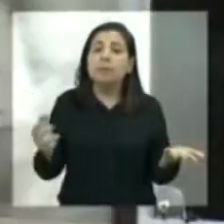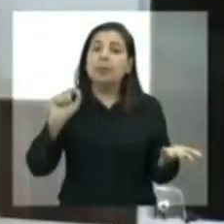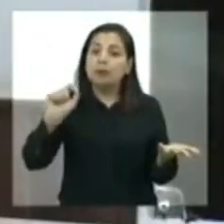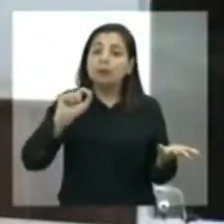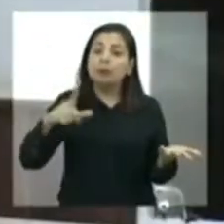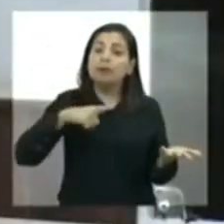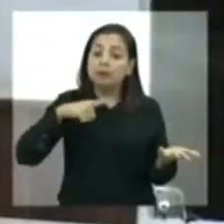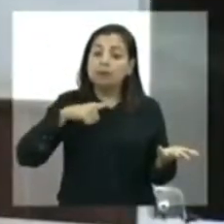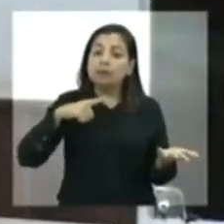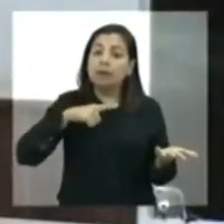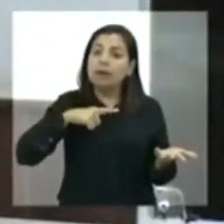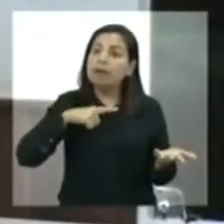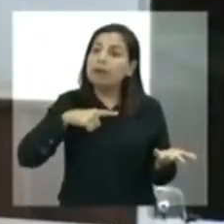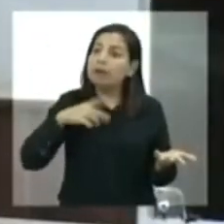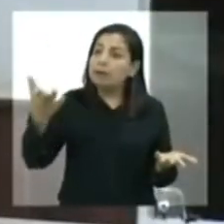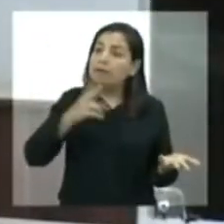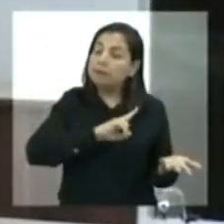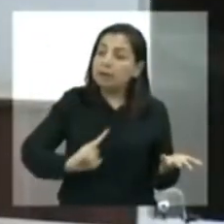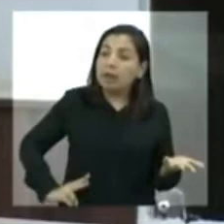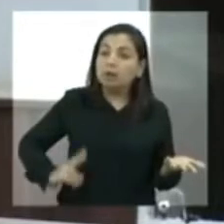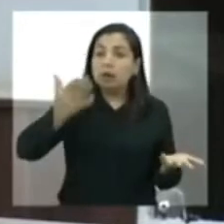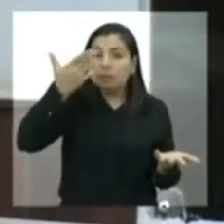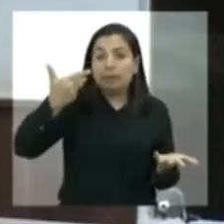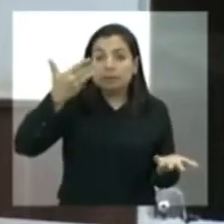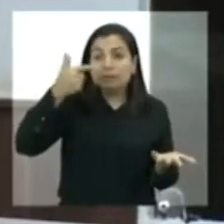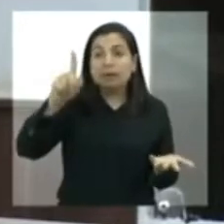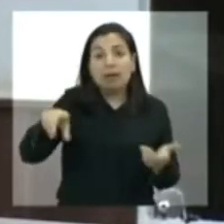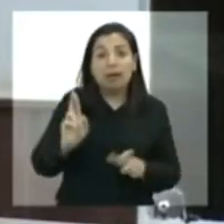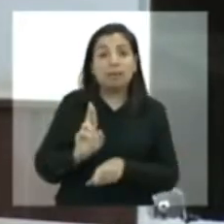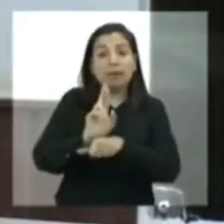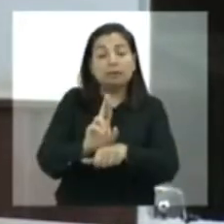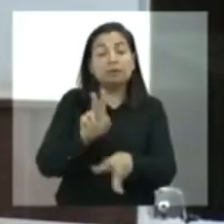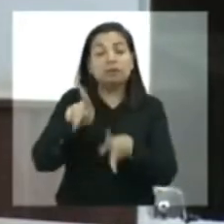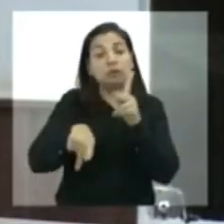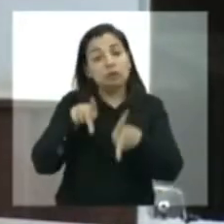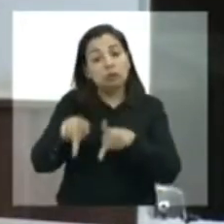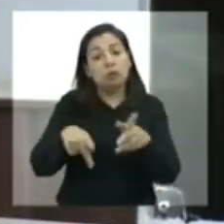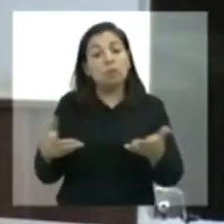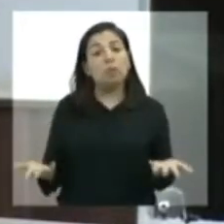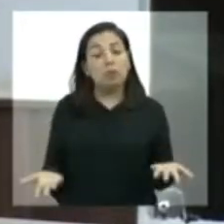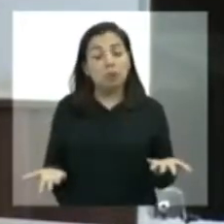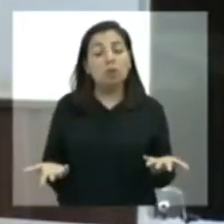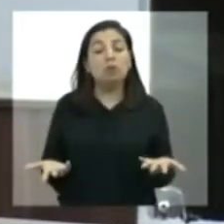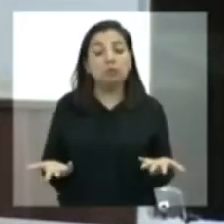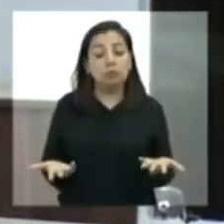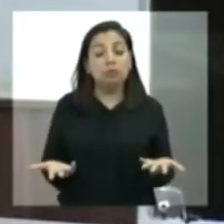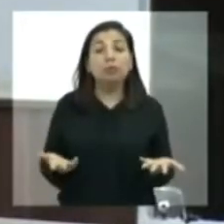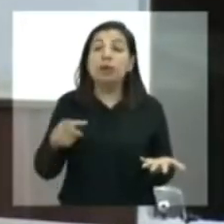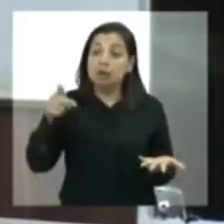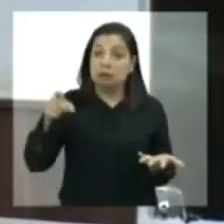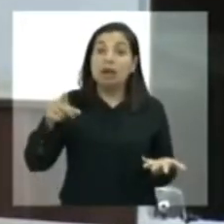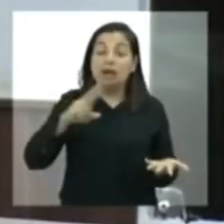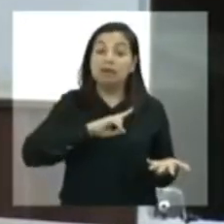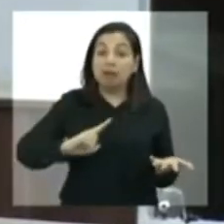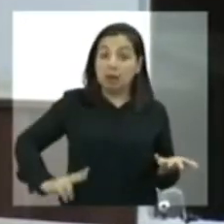representantes, que é a vereadora Priscila, e que, por coincidência, a vereadora Priscila